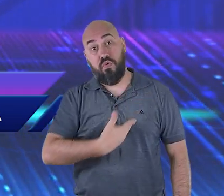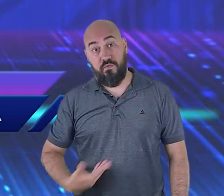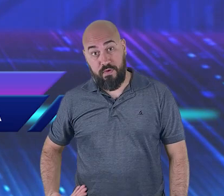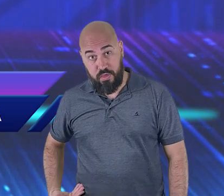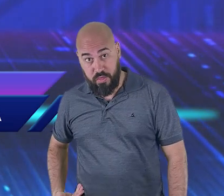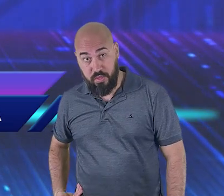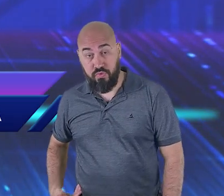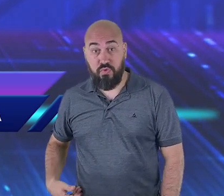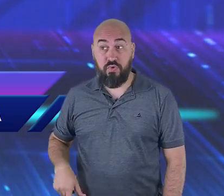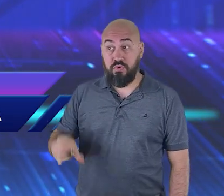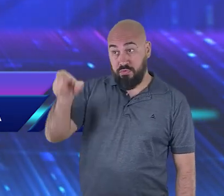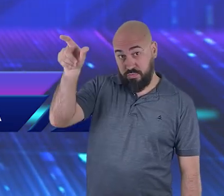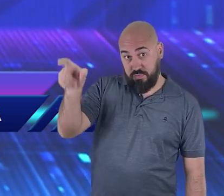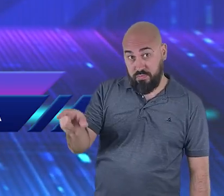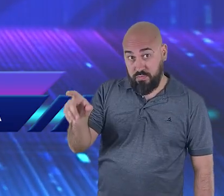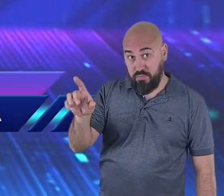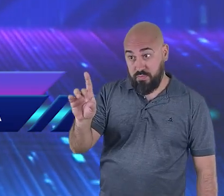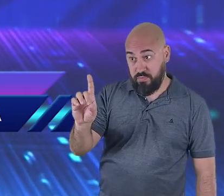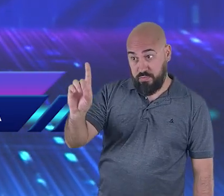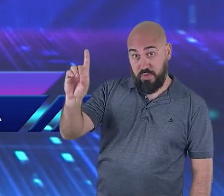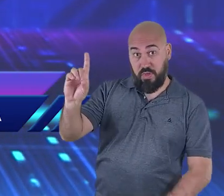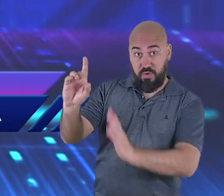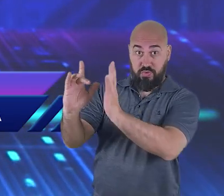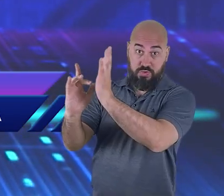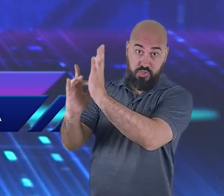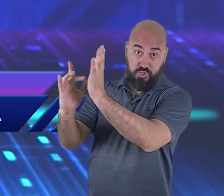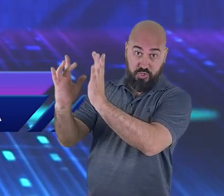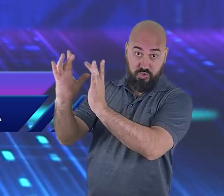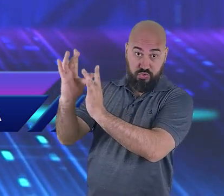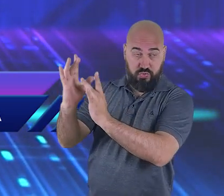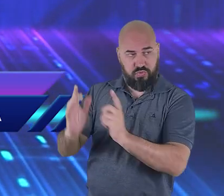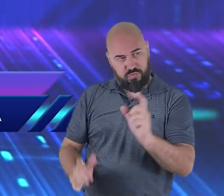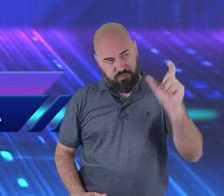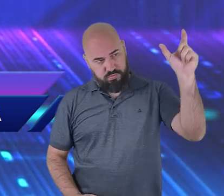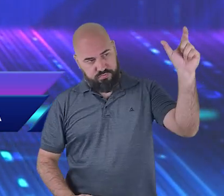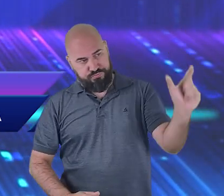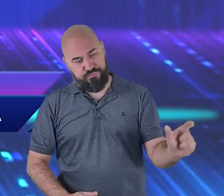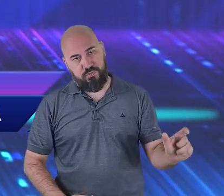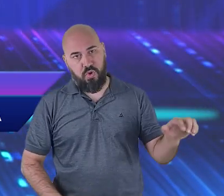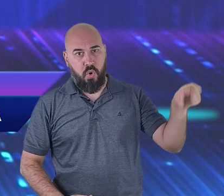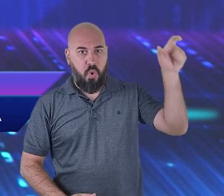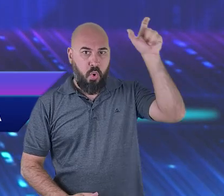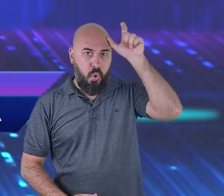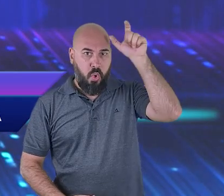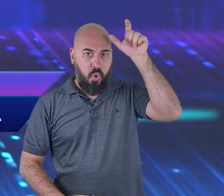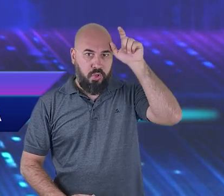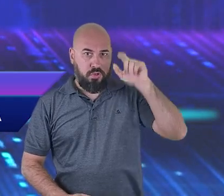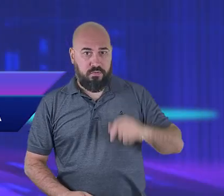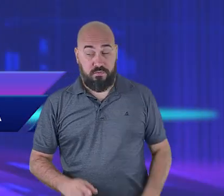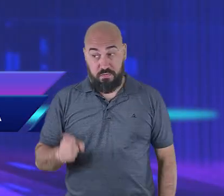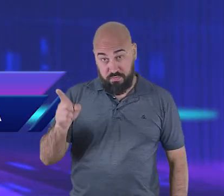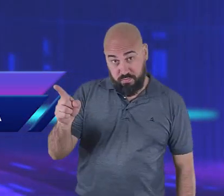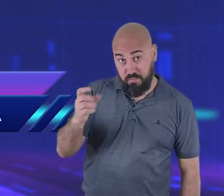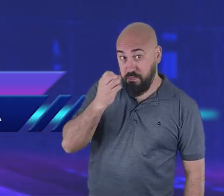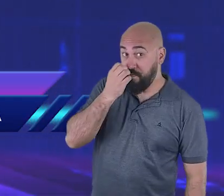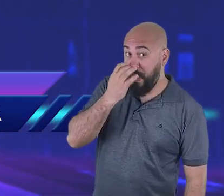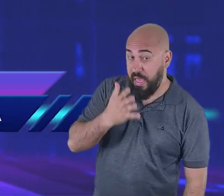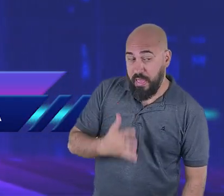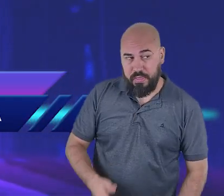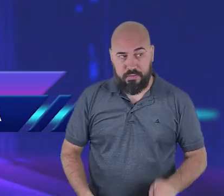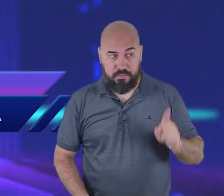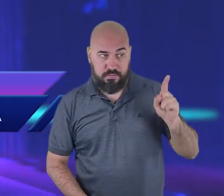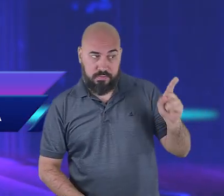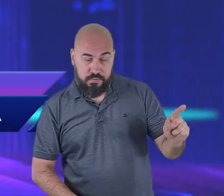guerra cósmica, uma luta entre o bem e o mal. Vamos voltar